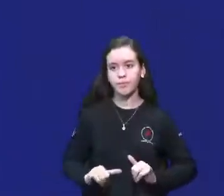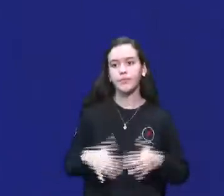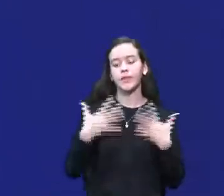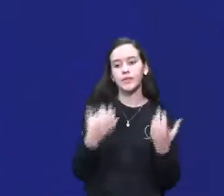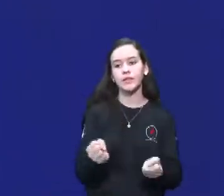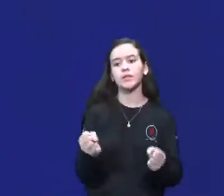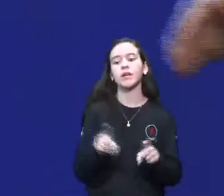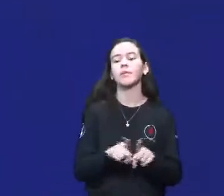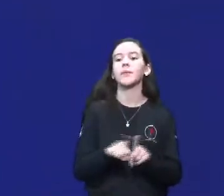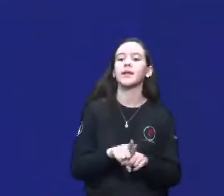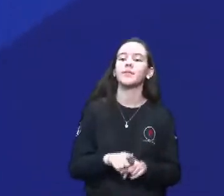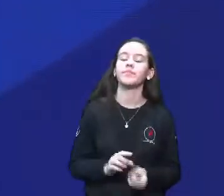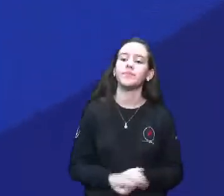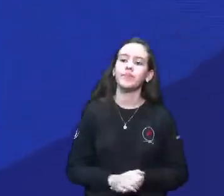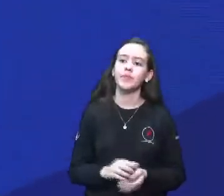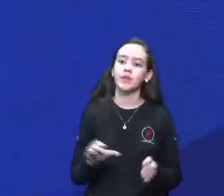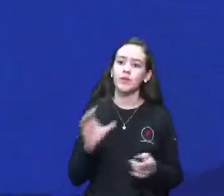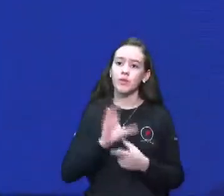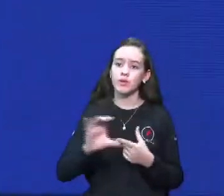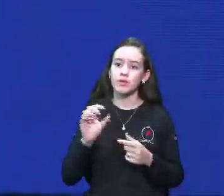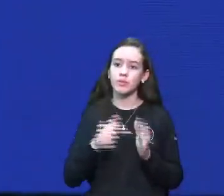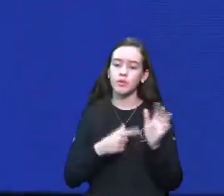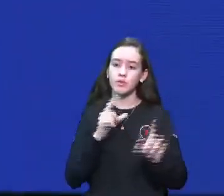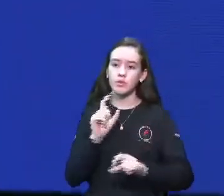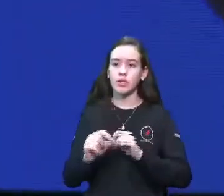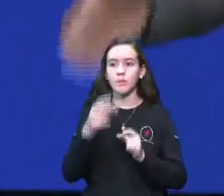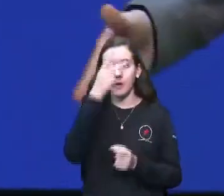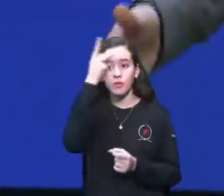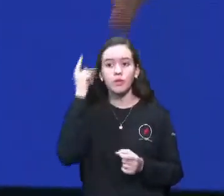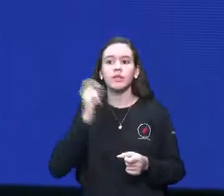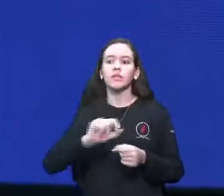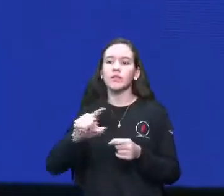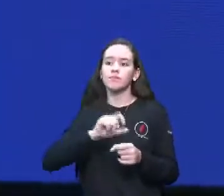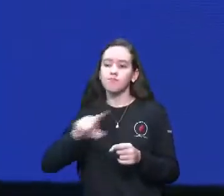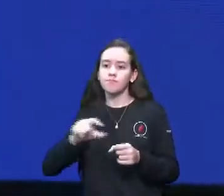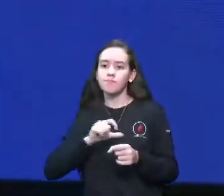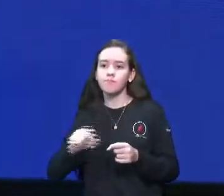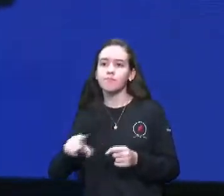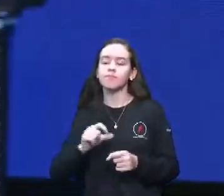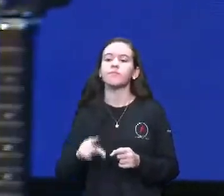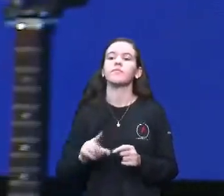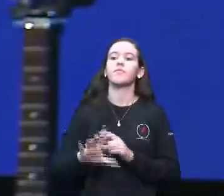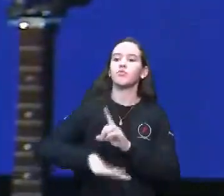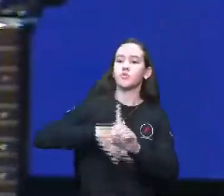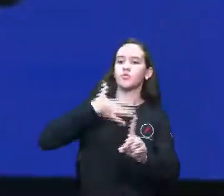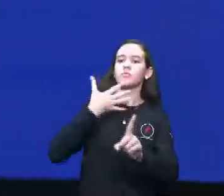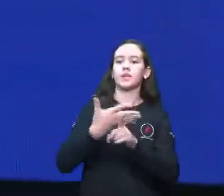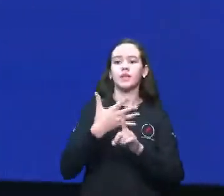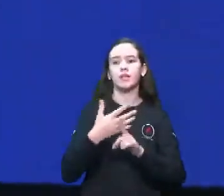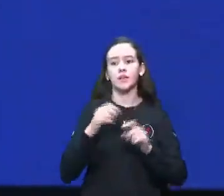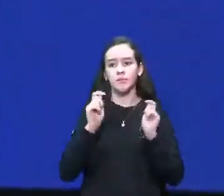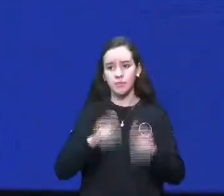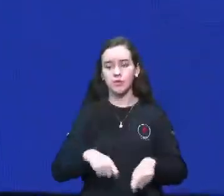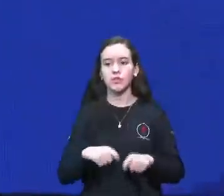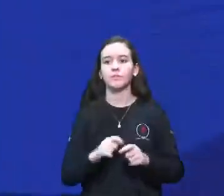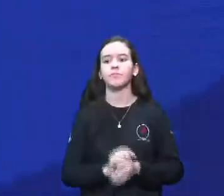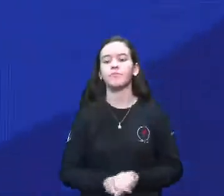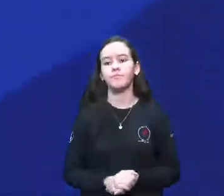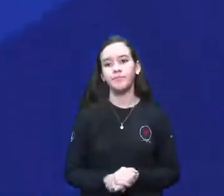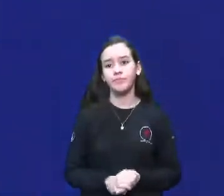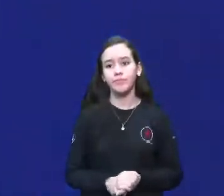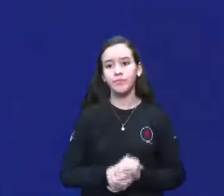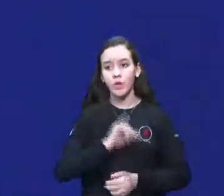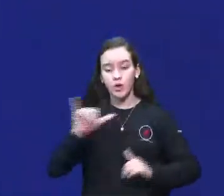lá em Coríntios vai dizer: aquele que dá a semente ao que semeia, multiplicará o fruto da vossa sementeira.